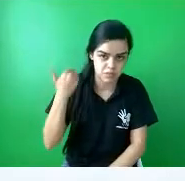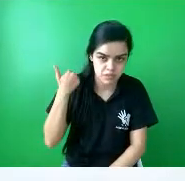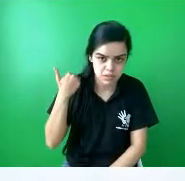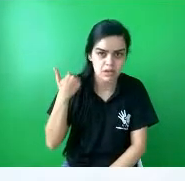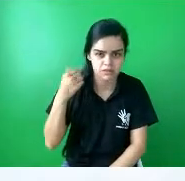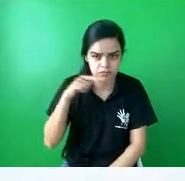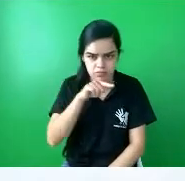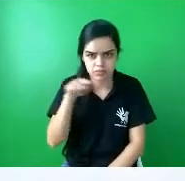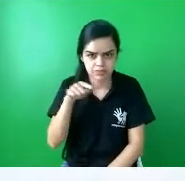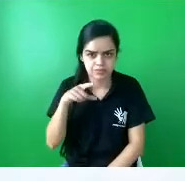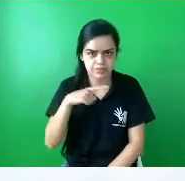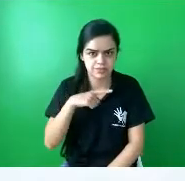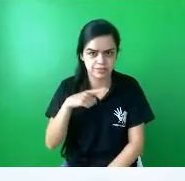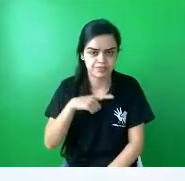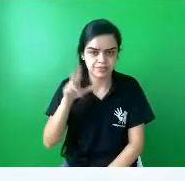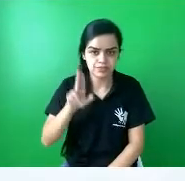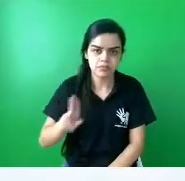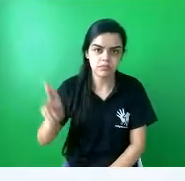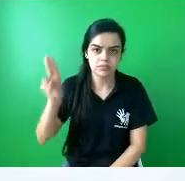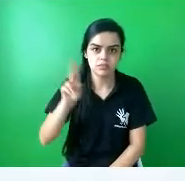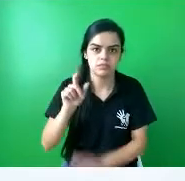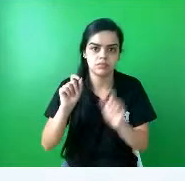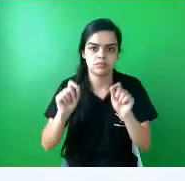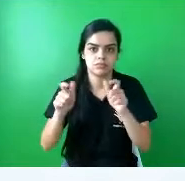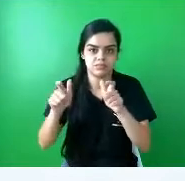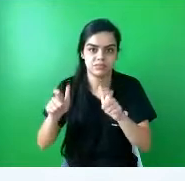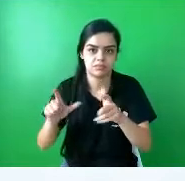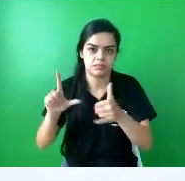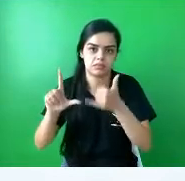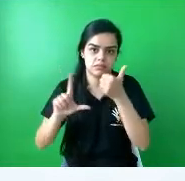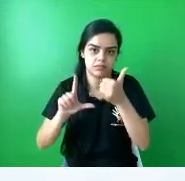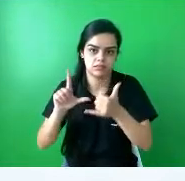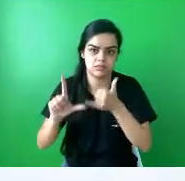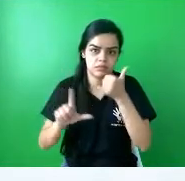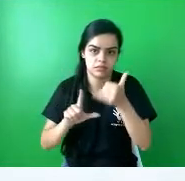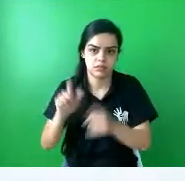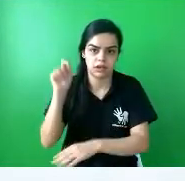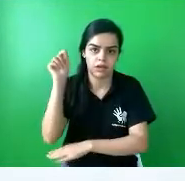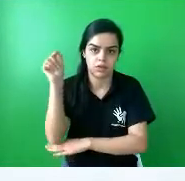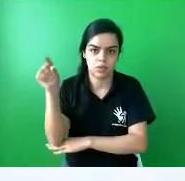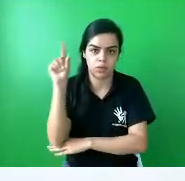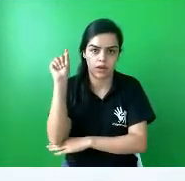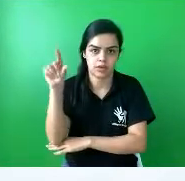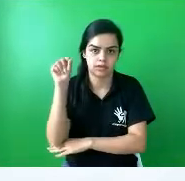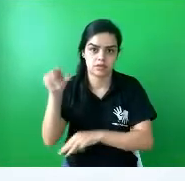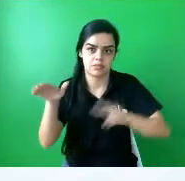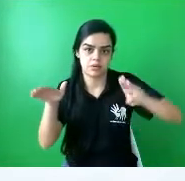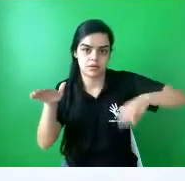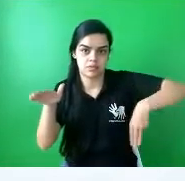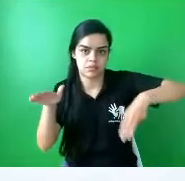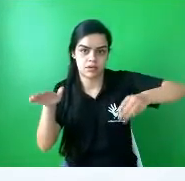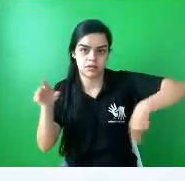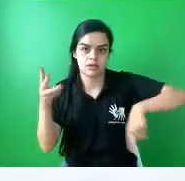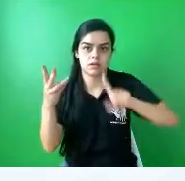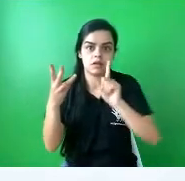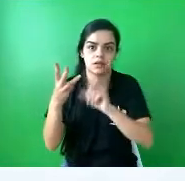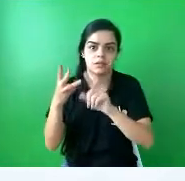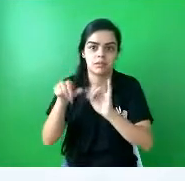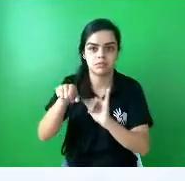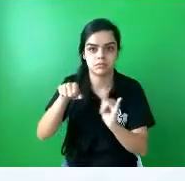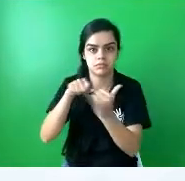receberam como vai ser a utilização das nossas áreas de lazer em Guaraqueçaba, em Matinhos e em São José dos